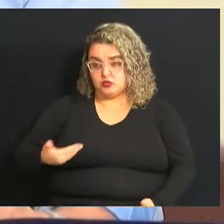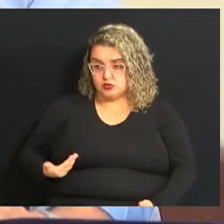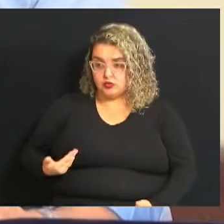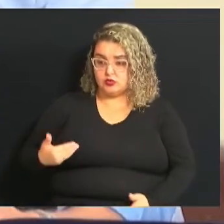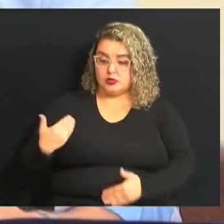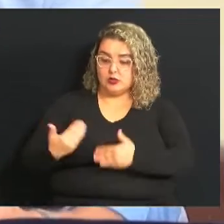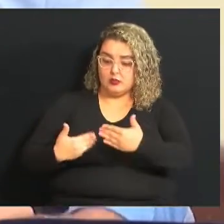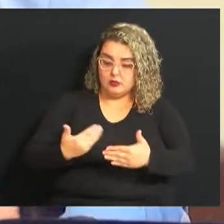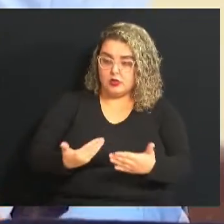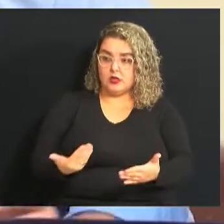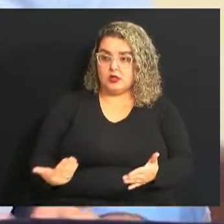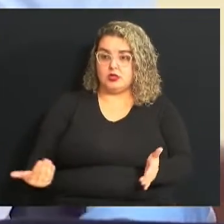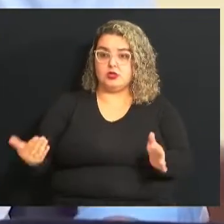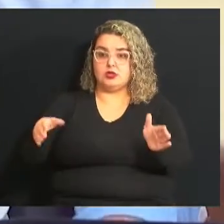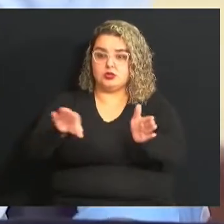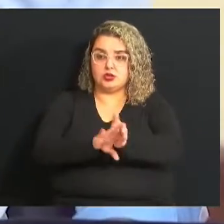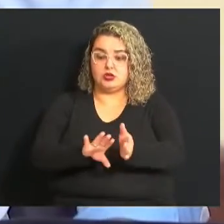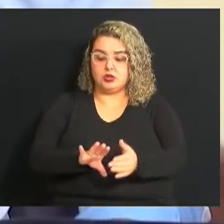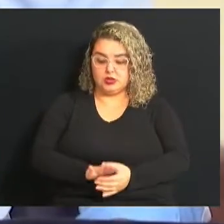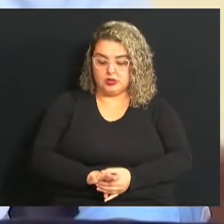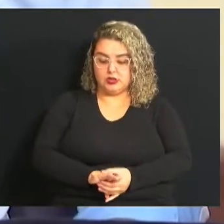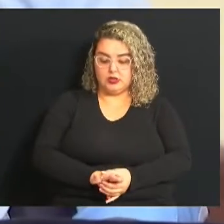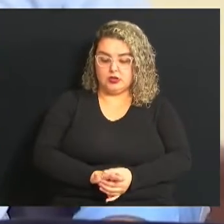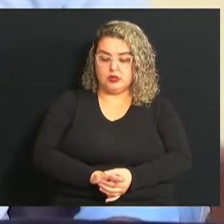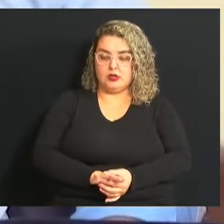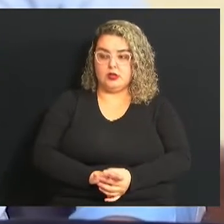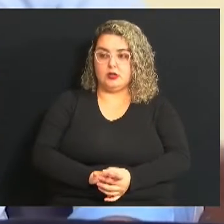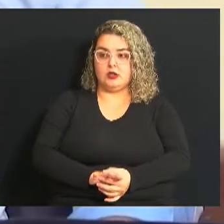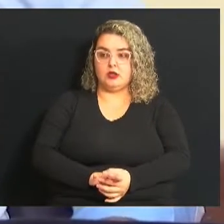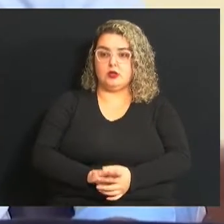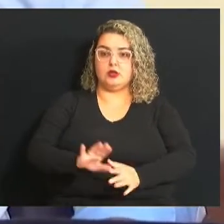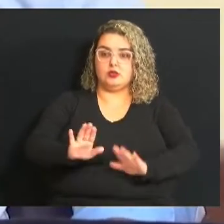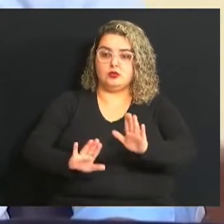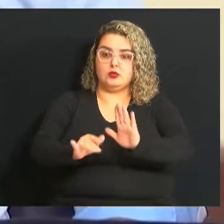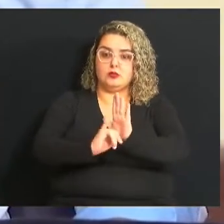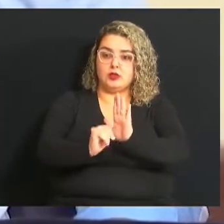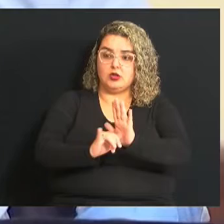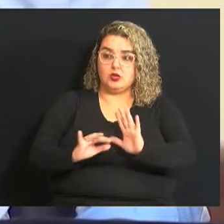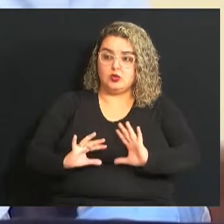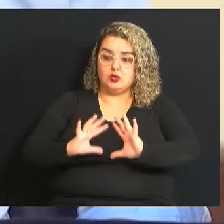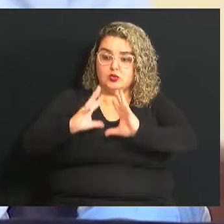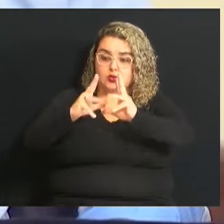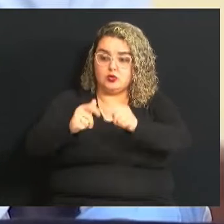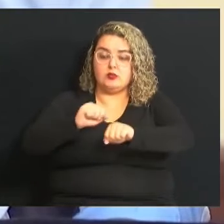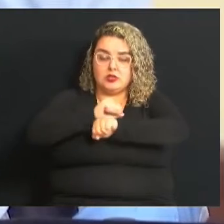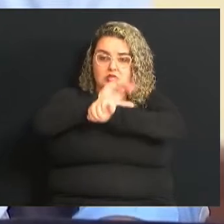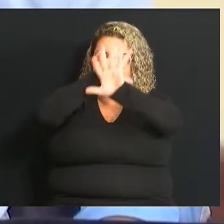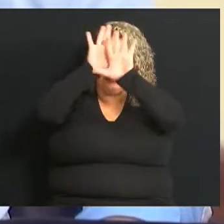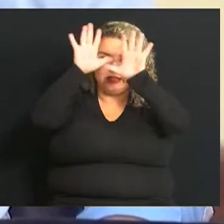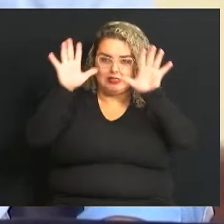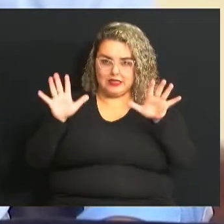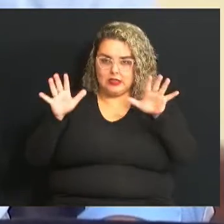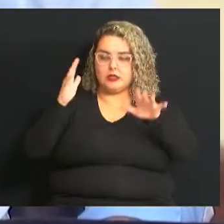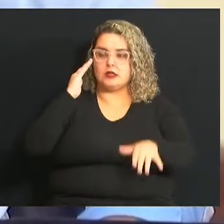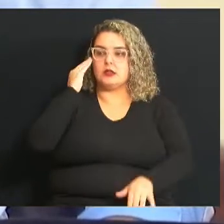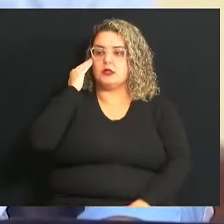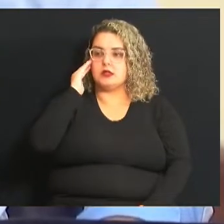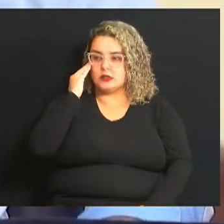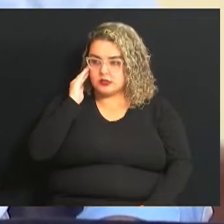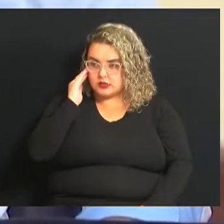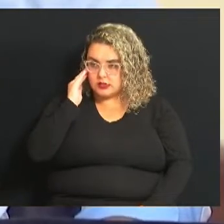para chegar numa licitação totalmente transparente e nós entendemos que